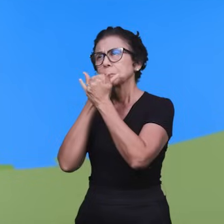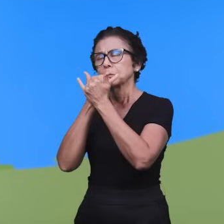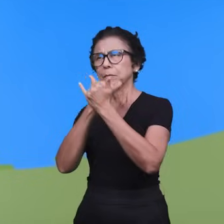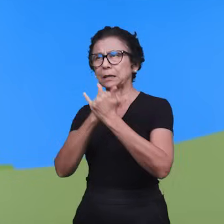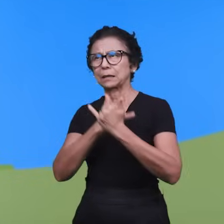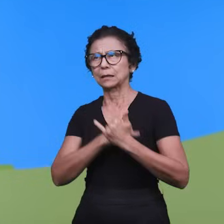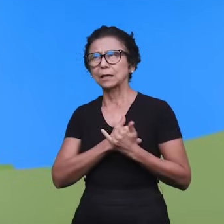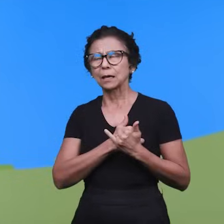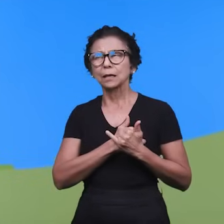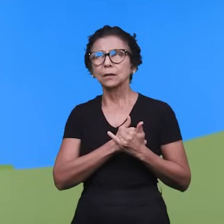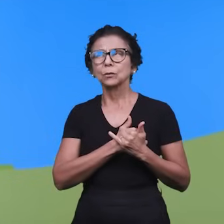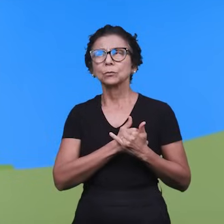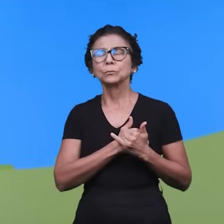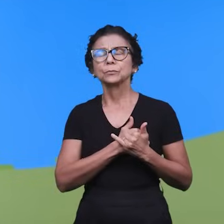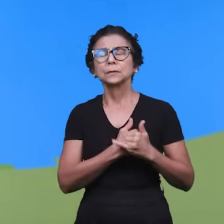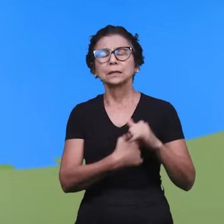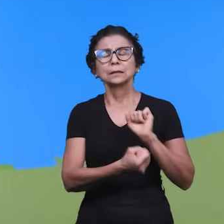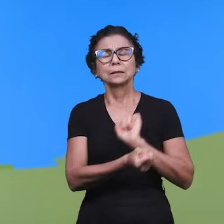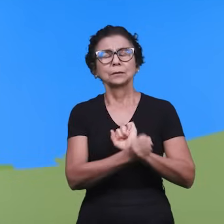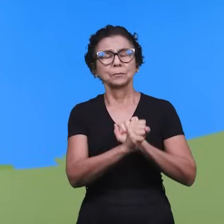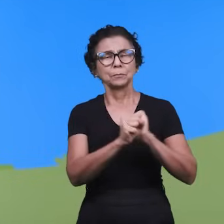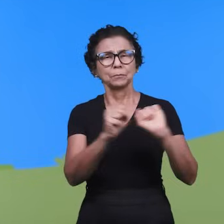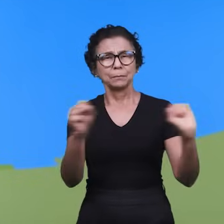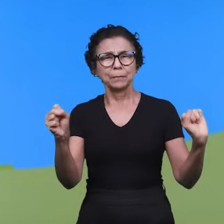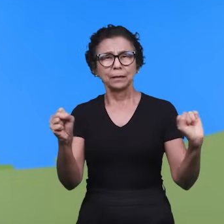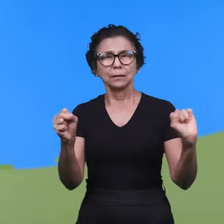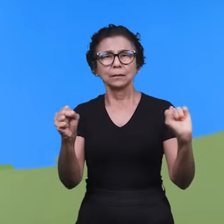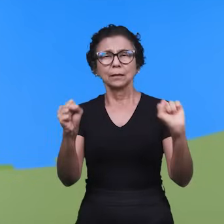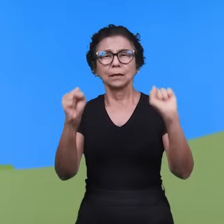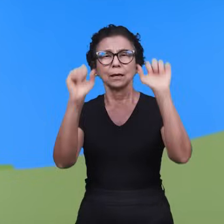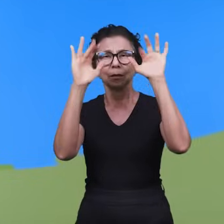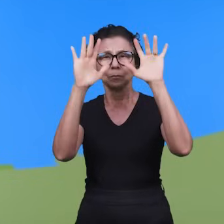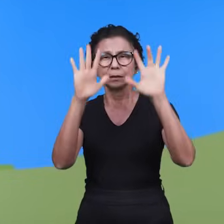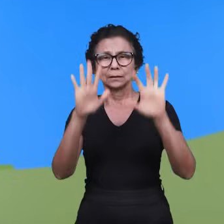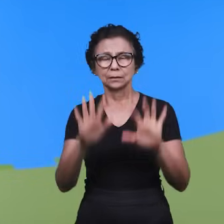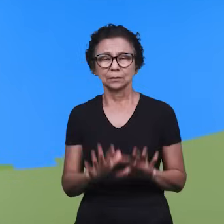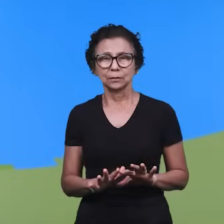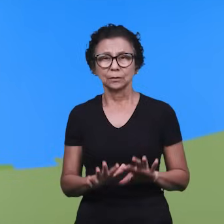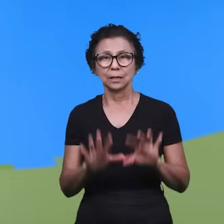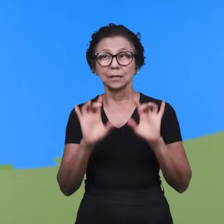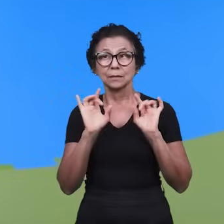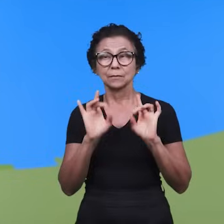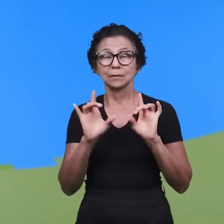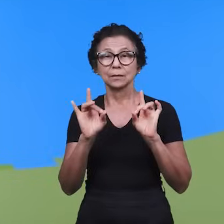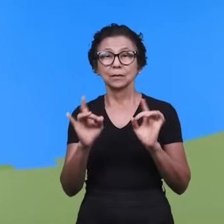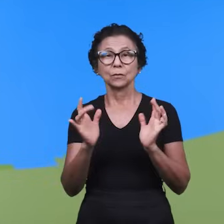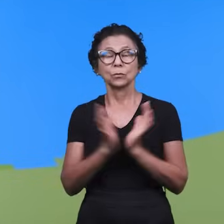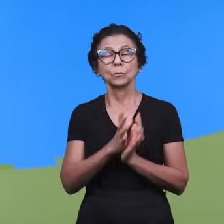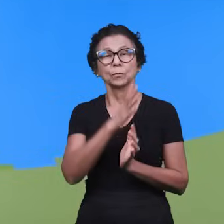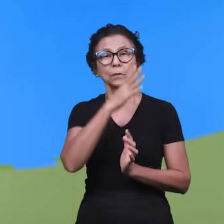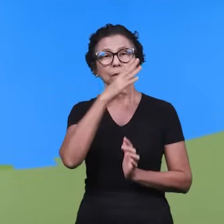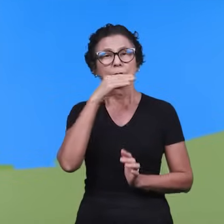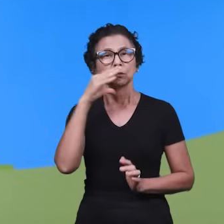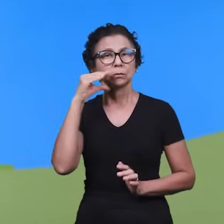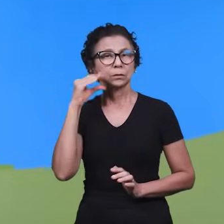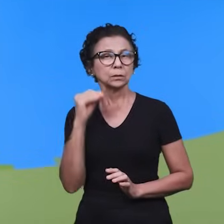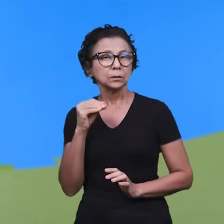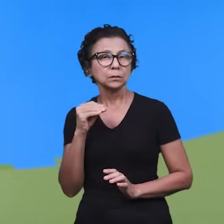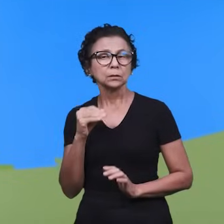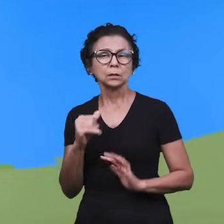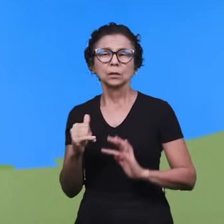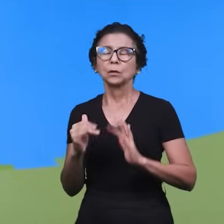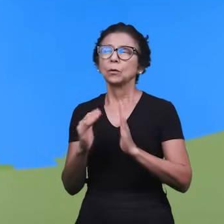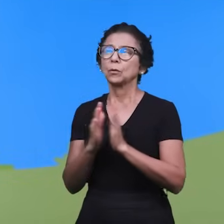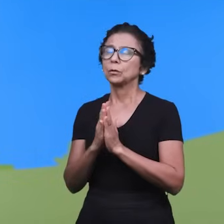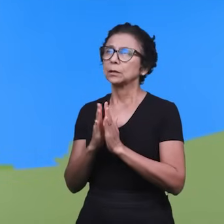uma bênção em especial para os adolescentes. Oramos assim, para que a